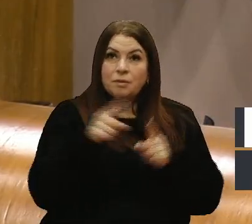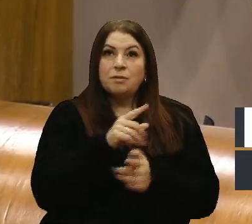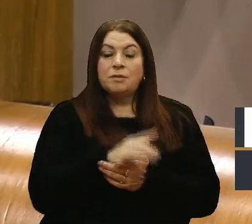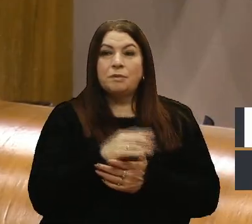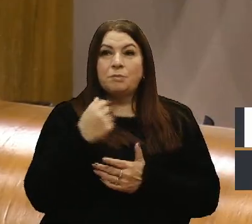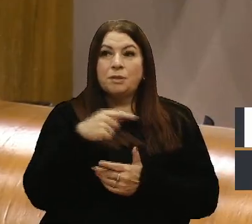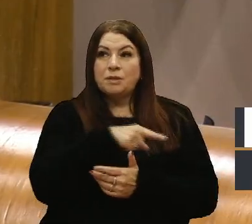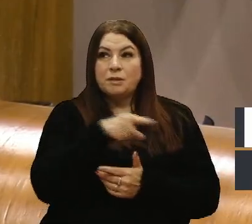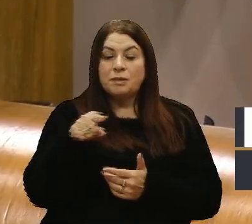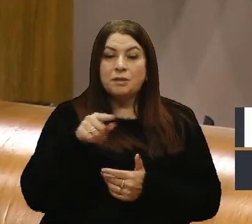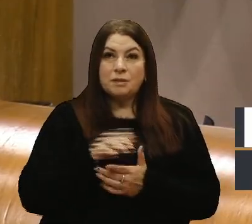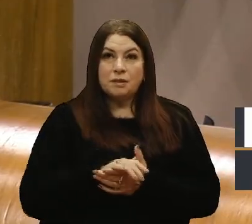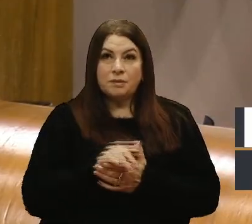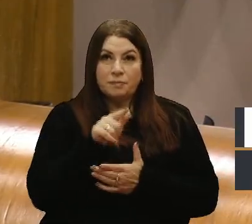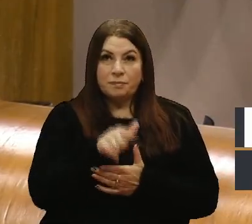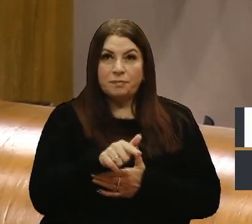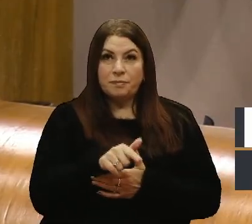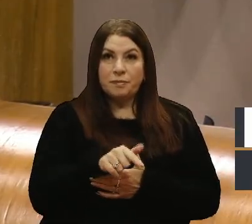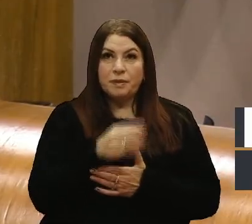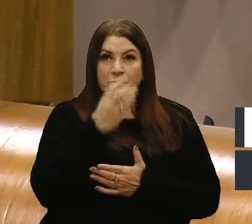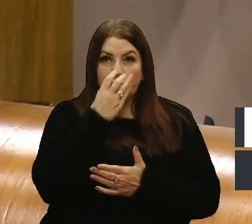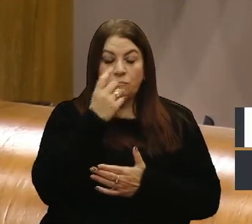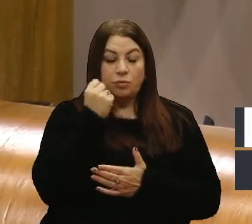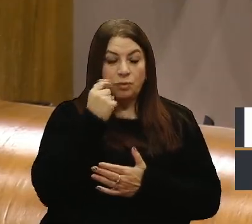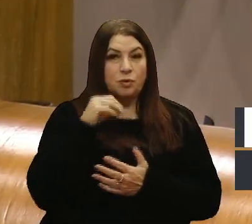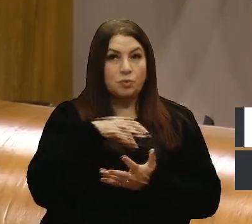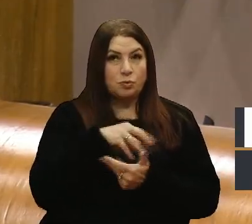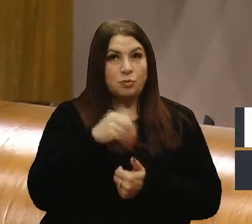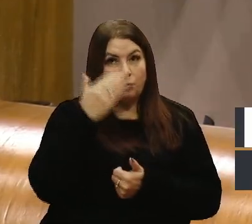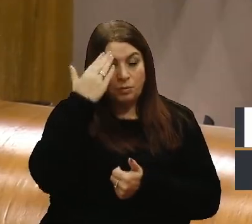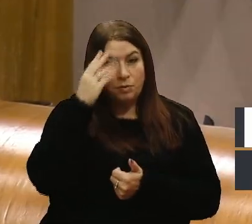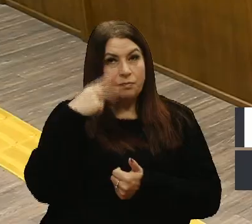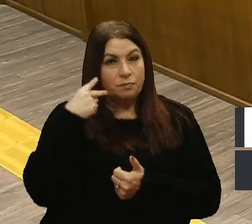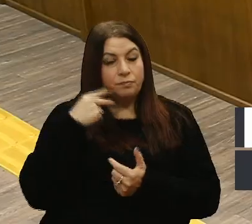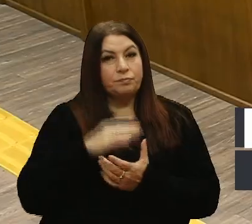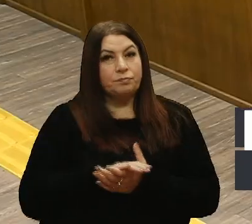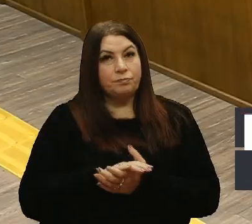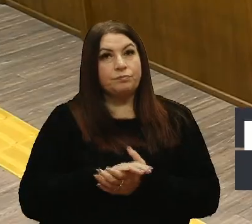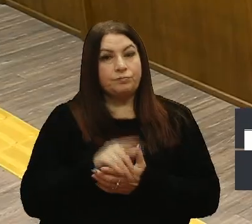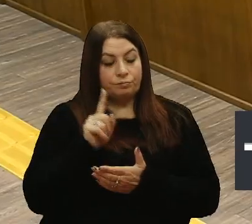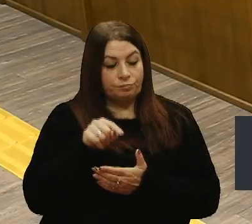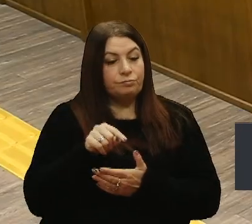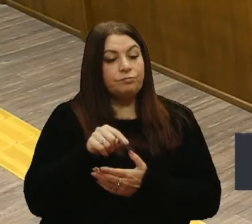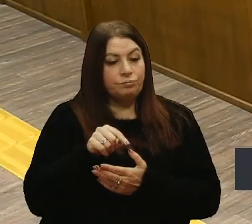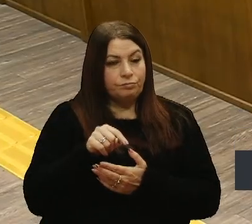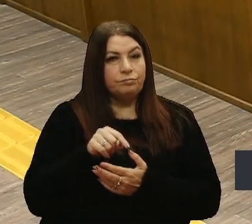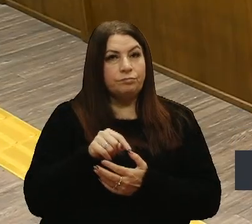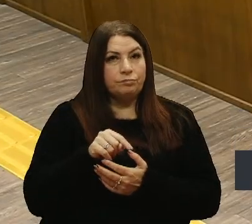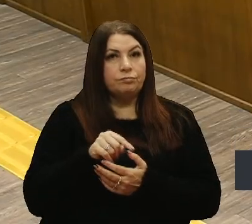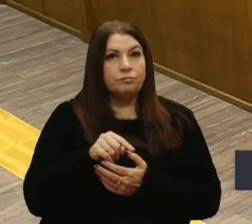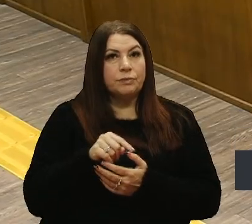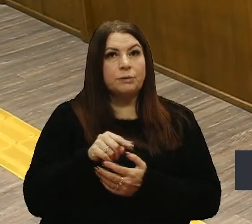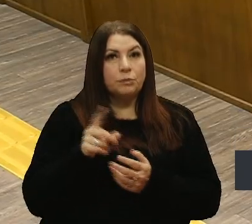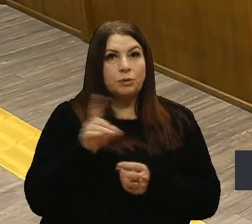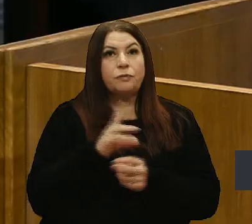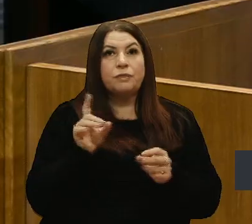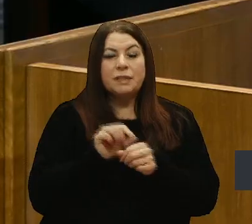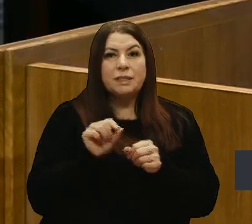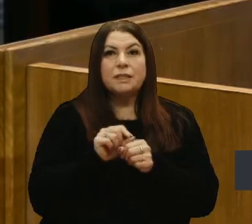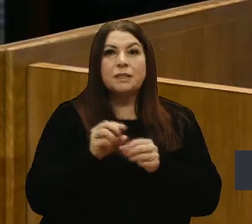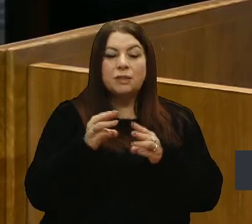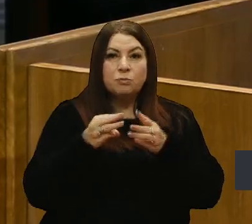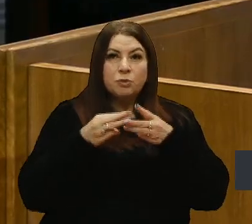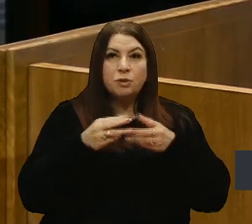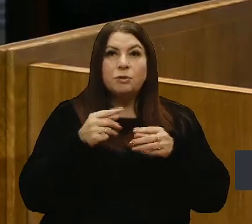precisa lembrar que nós não temos somente cachorros e gatos no mundo. Obrigada, vereadora. Exatamente, vereadora Andressa, por isso prontamente fizemos essa